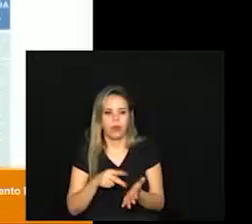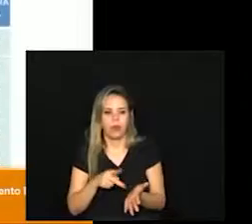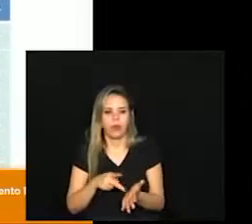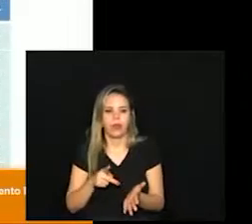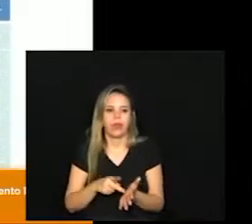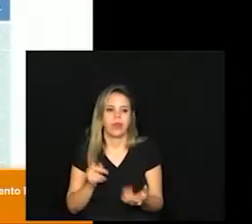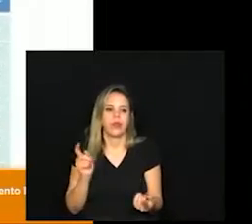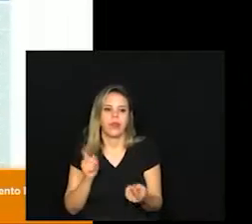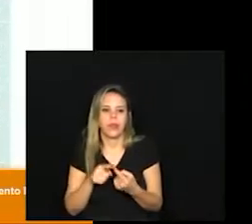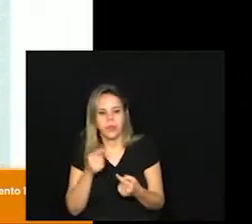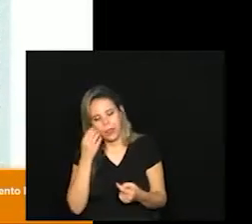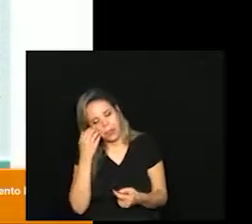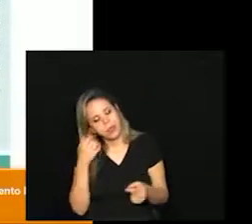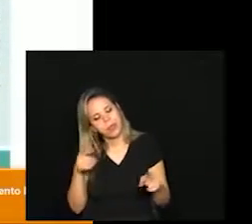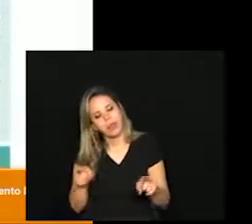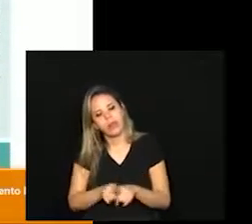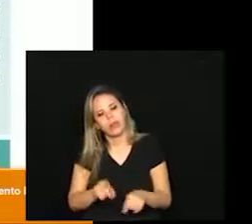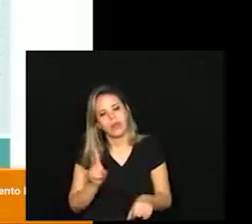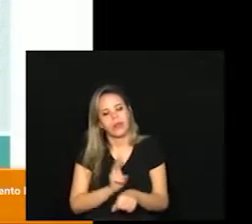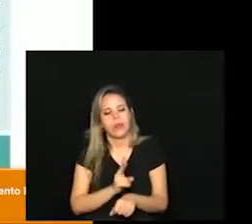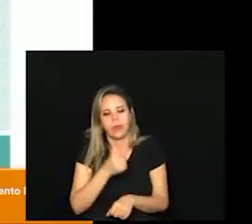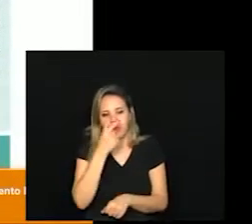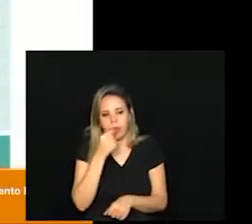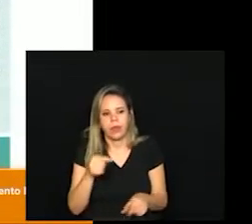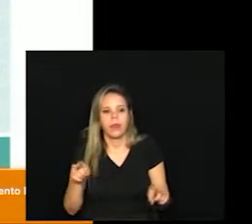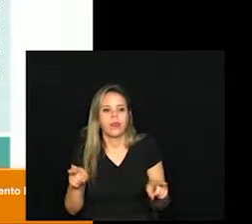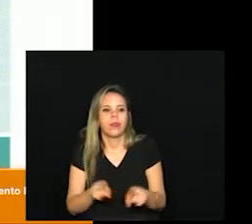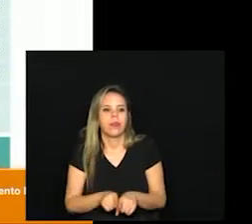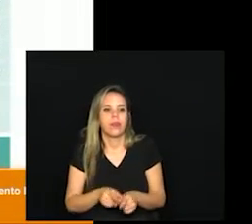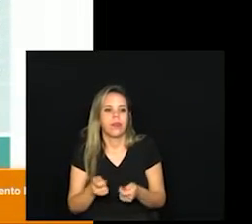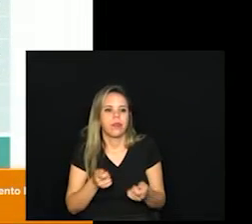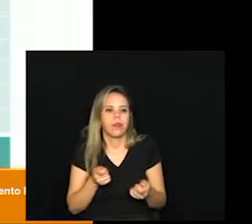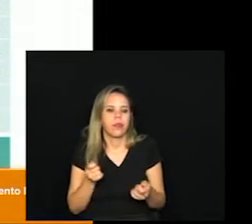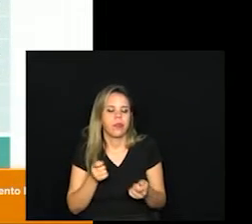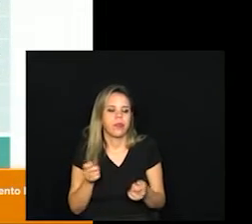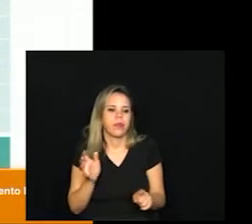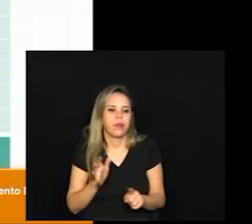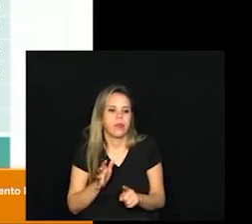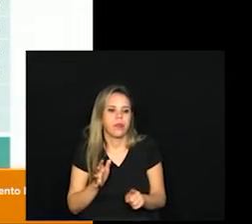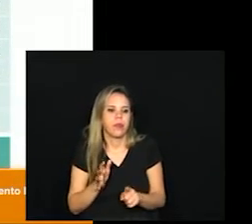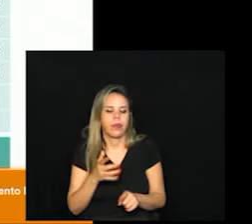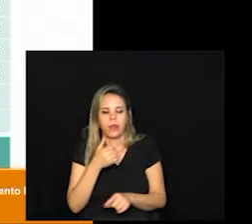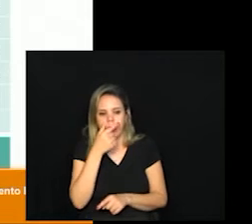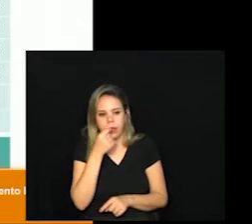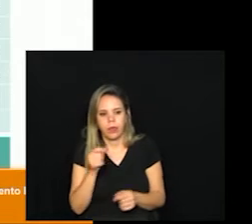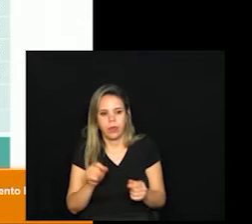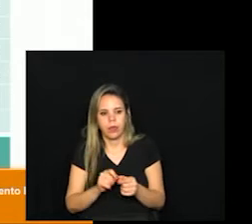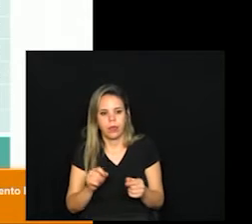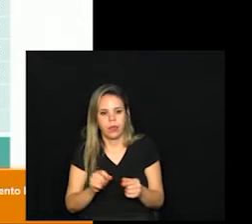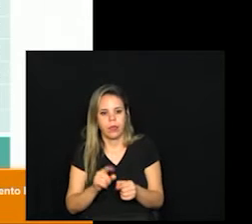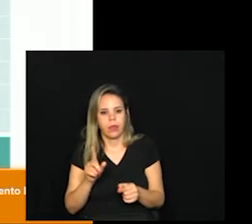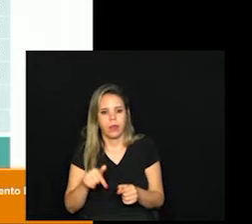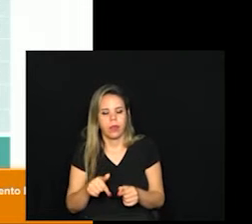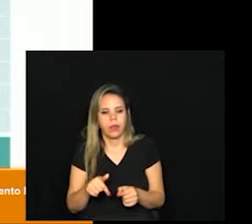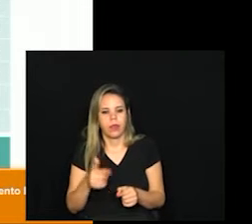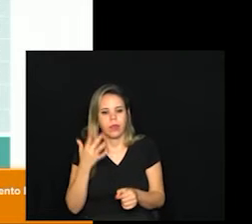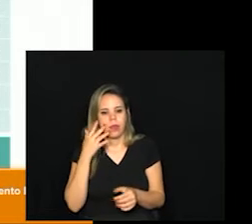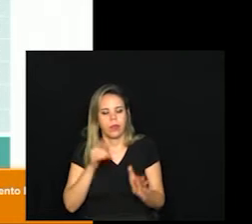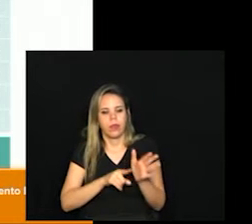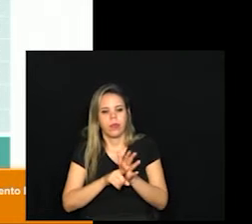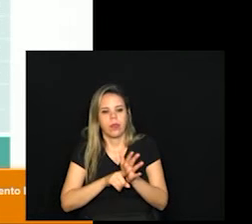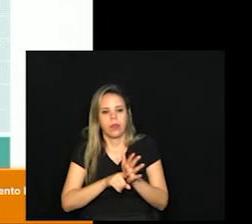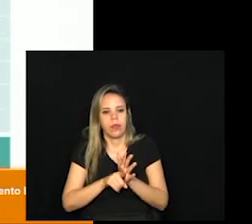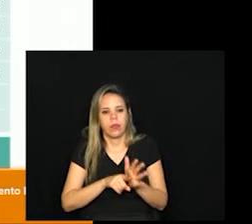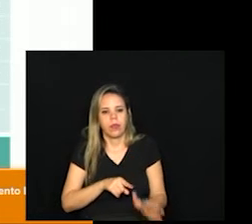é o objetivo também, além de proteger da gripe, é aquela pressão que a gripe também é um... A gente tem estudos